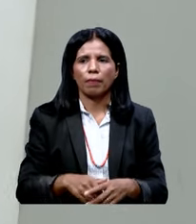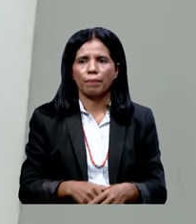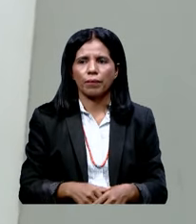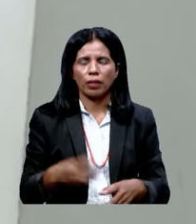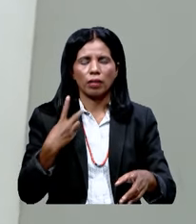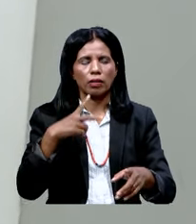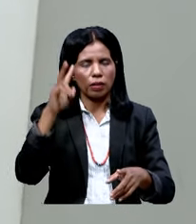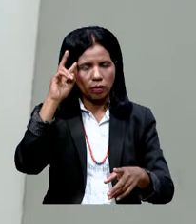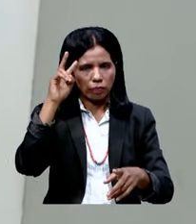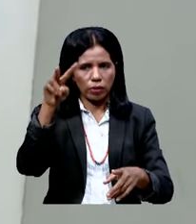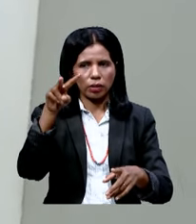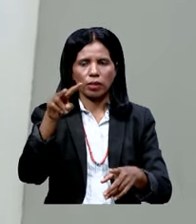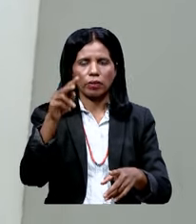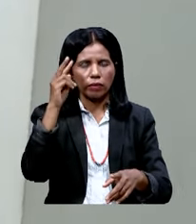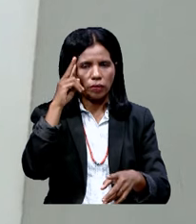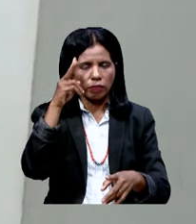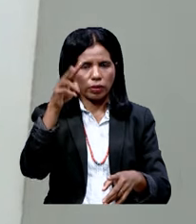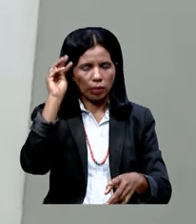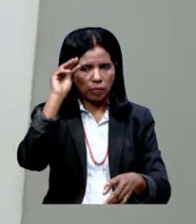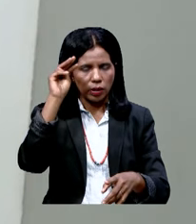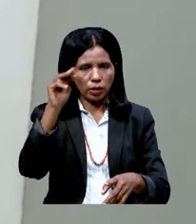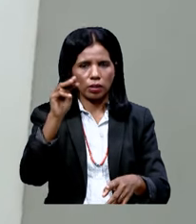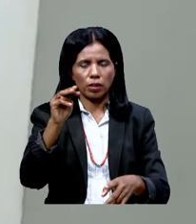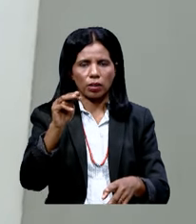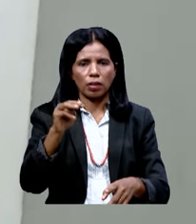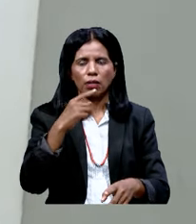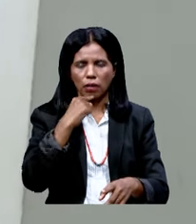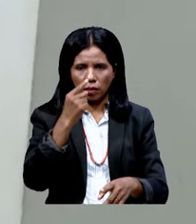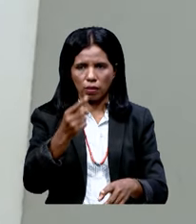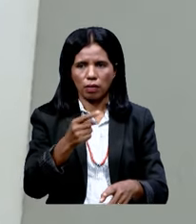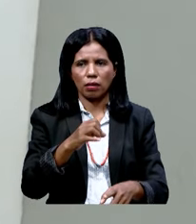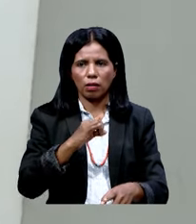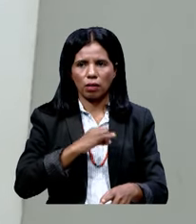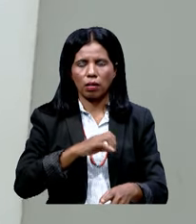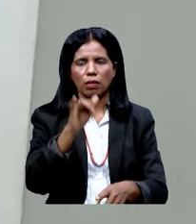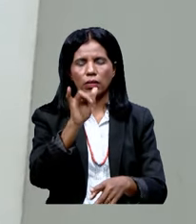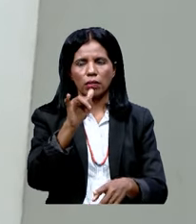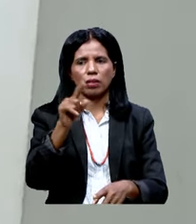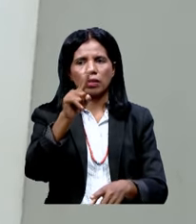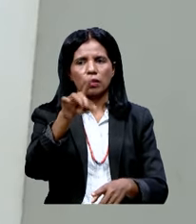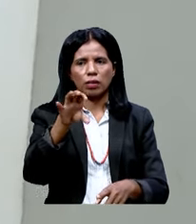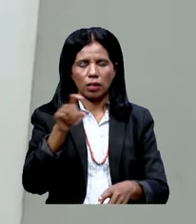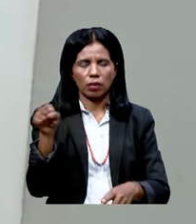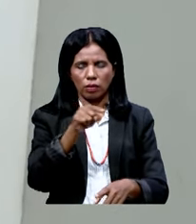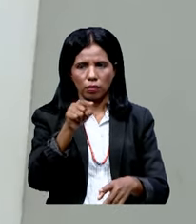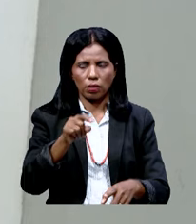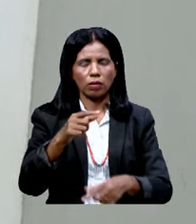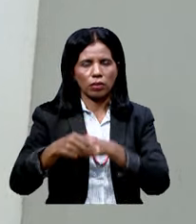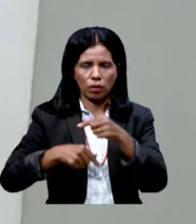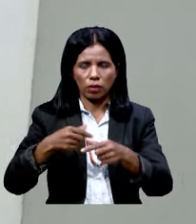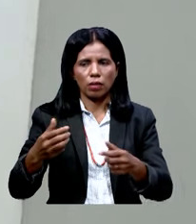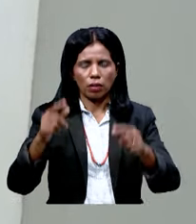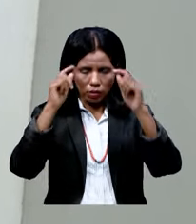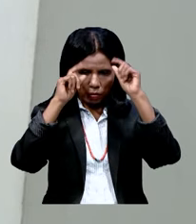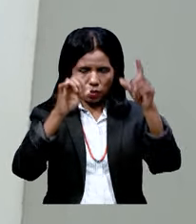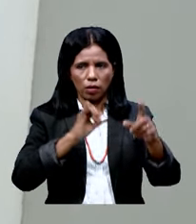ne vice-ministro obras públicas rasik. Hau concorda 100% tambah hanya sahau zira saum Timor Wanda